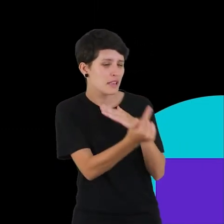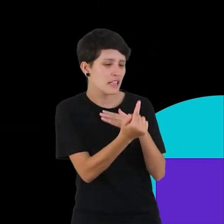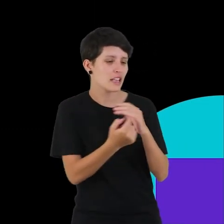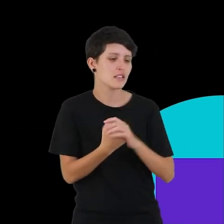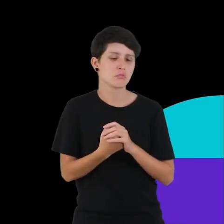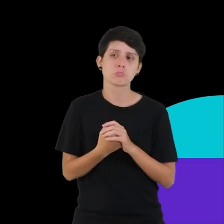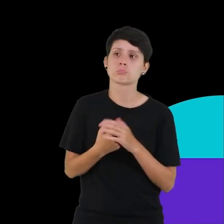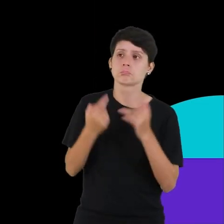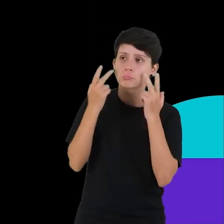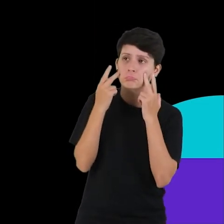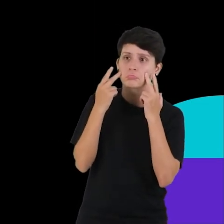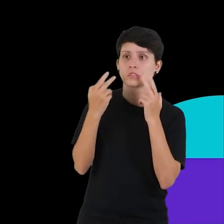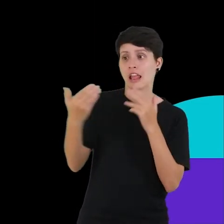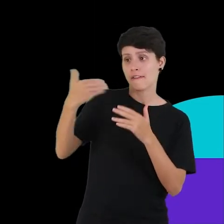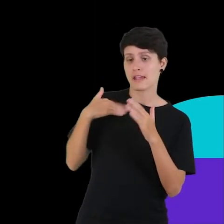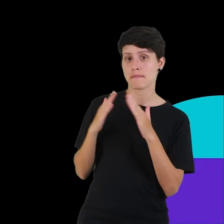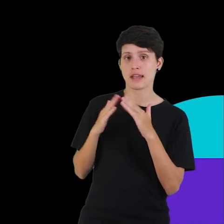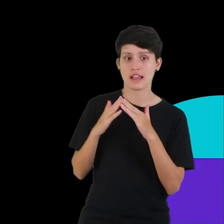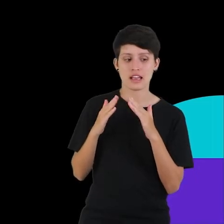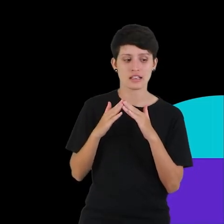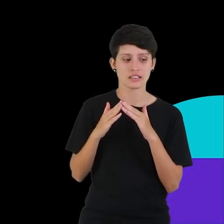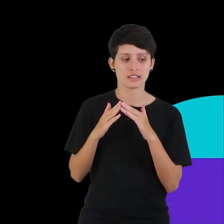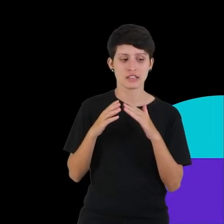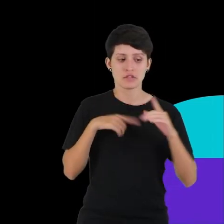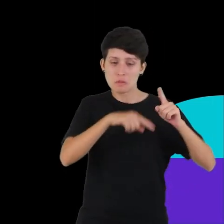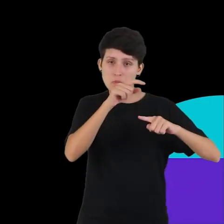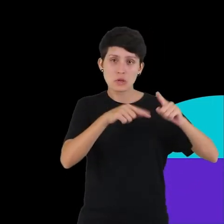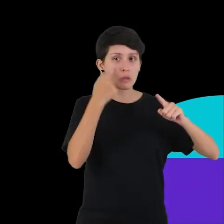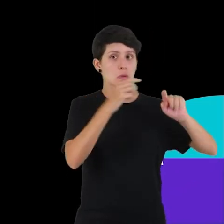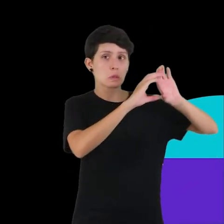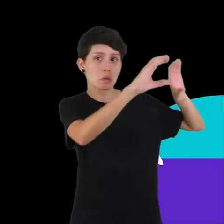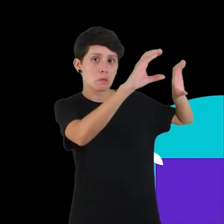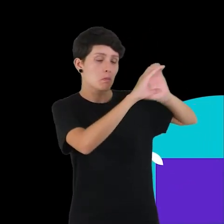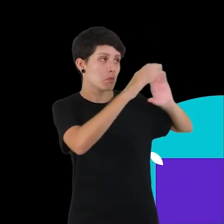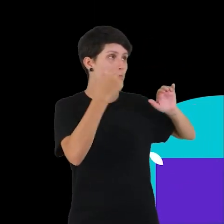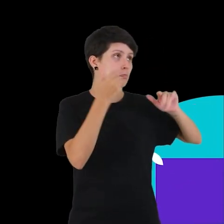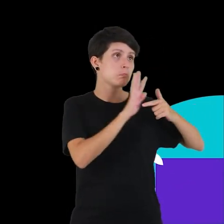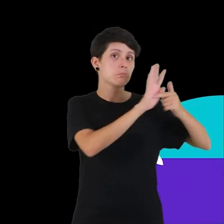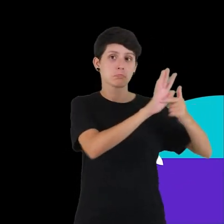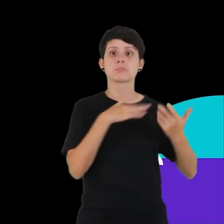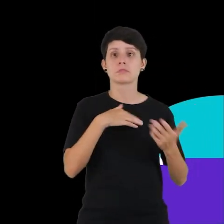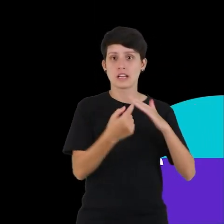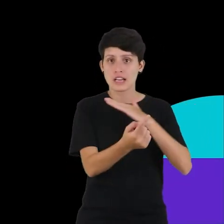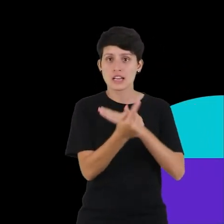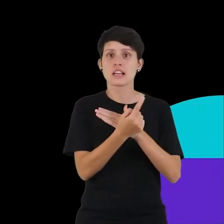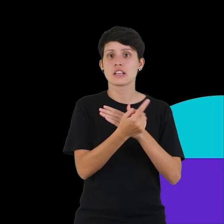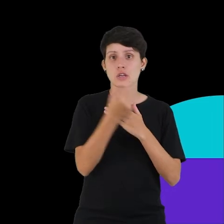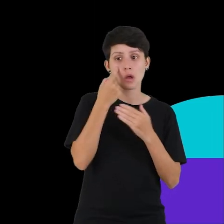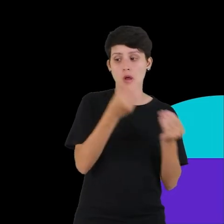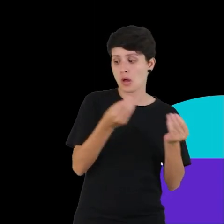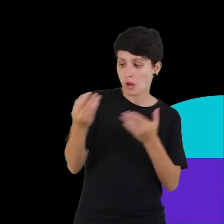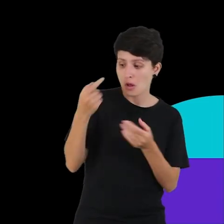Keitiane trabalha de shorts, saltinho alto. Também no Ceará, o calor gira em torno de 35,